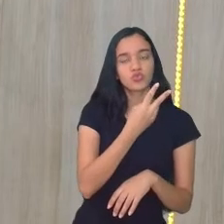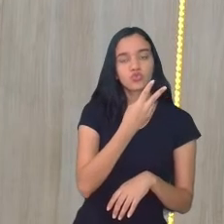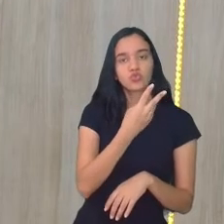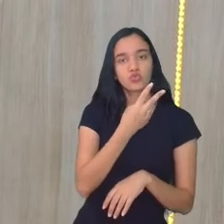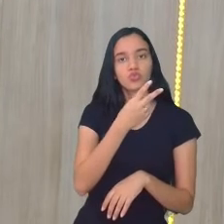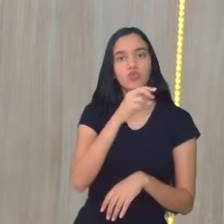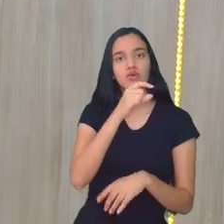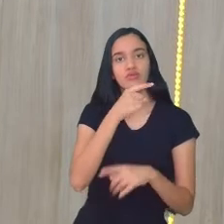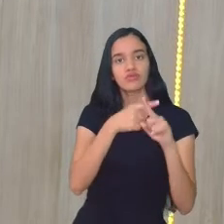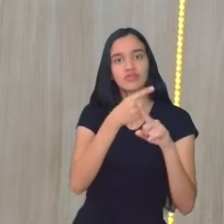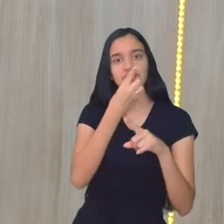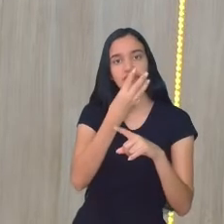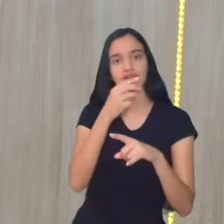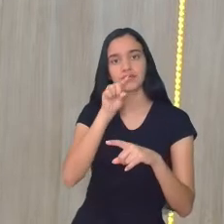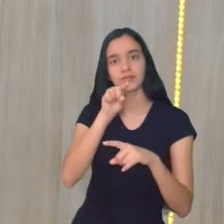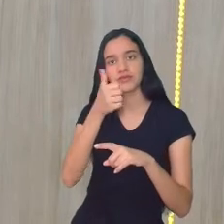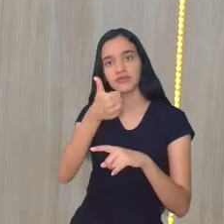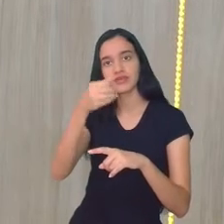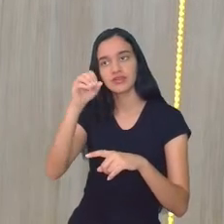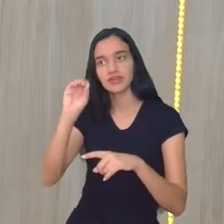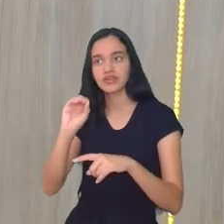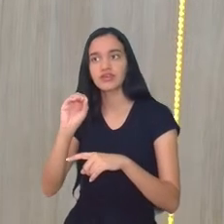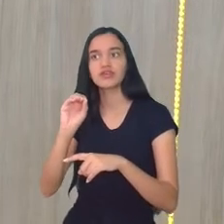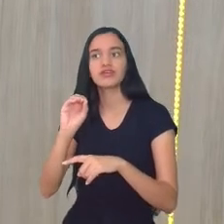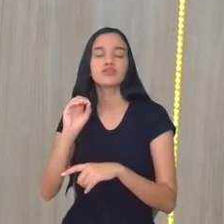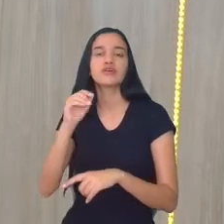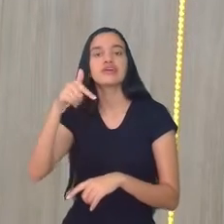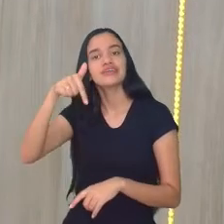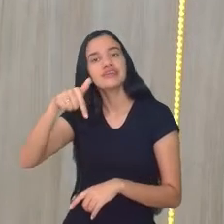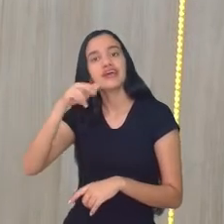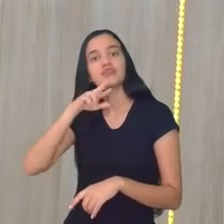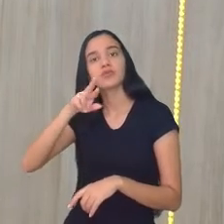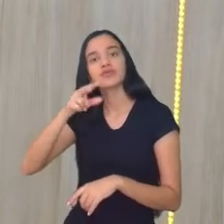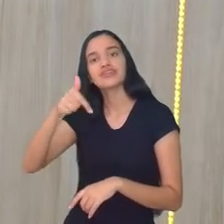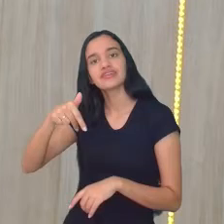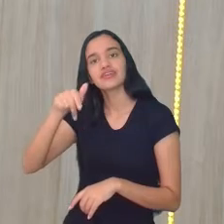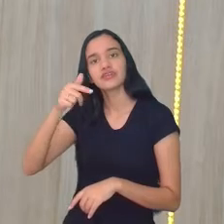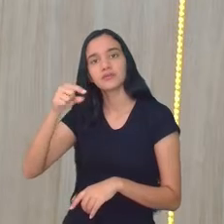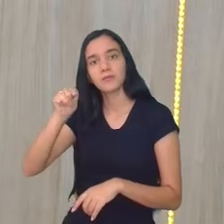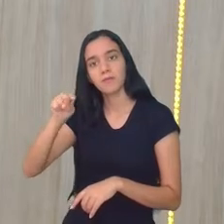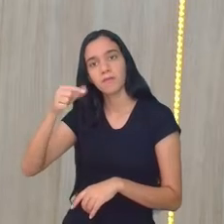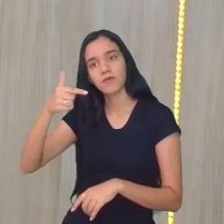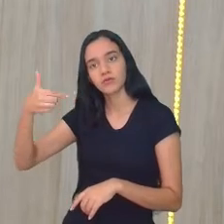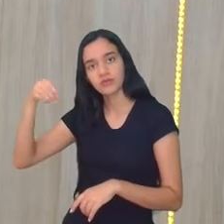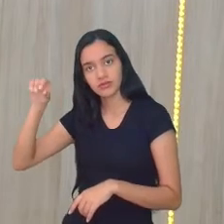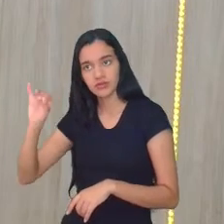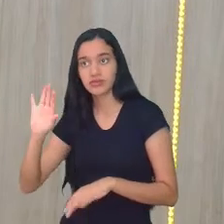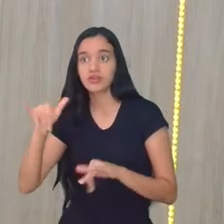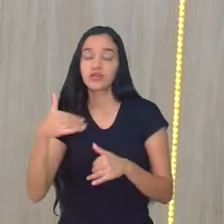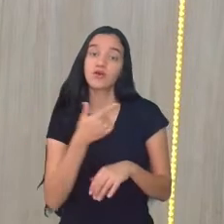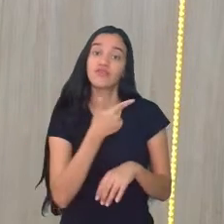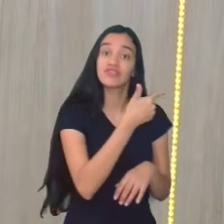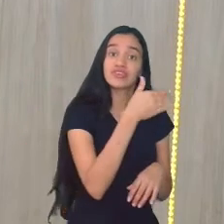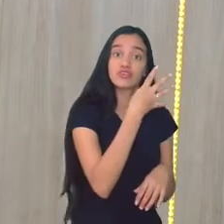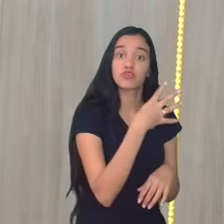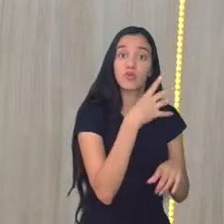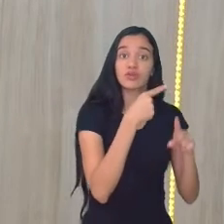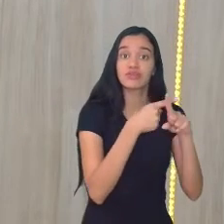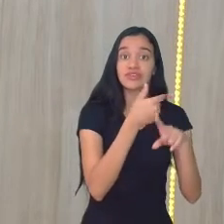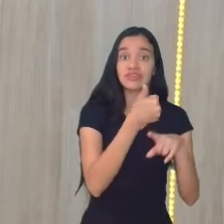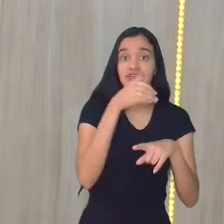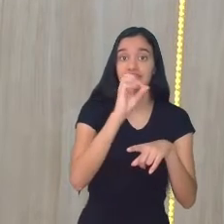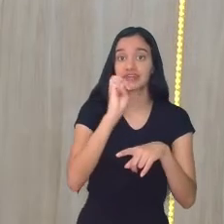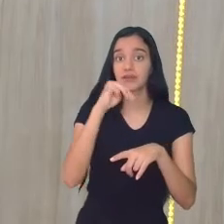segundos, tá? Fiz para um dia. Um dia tem 24 horas. 24 vezes 60